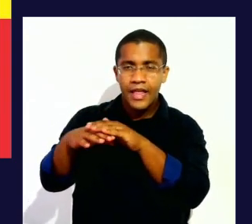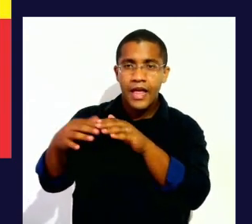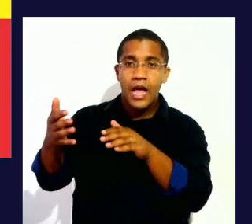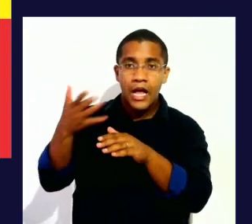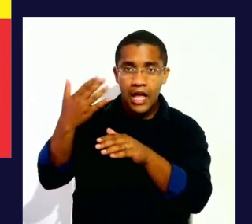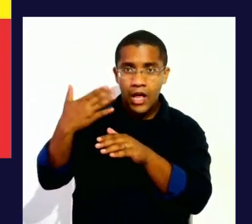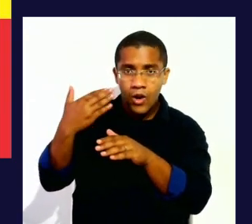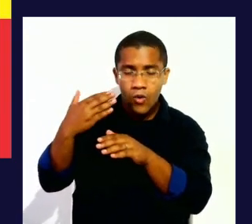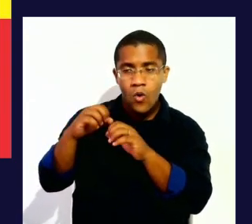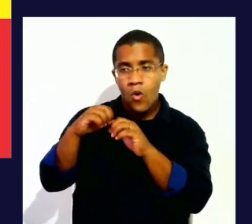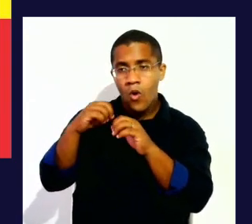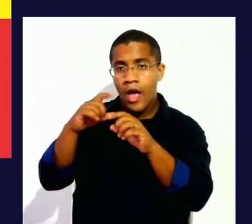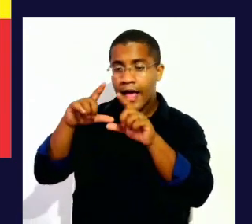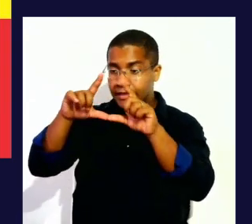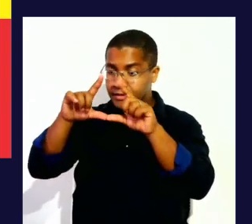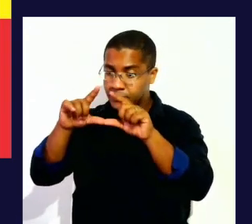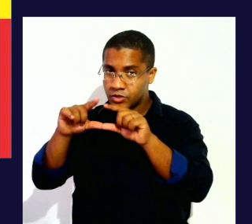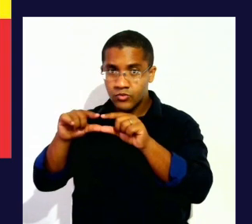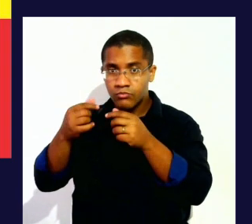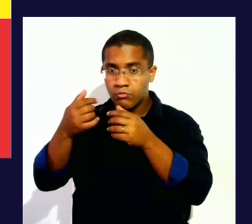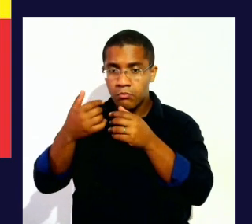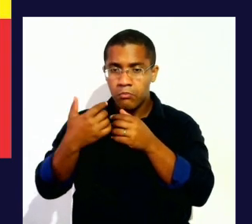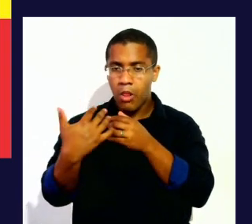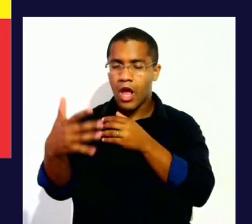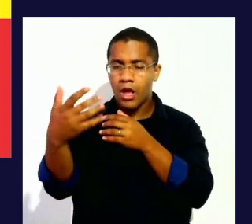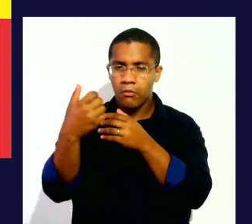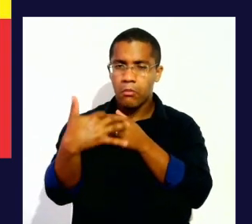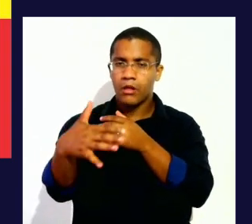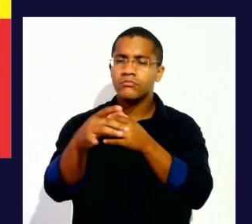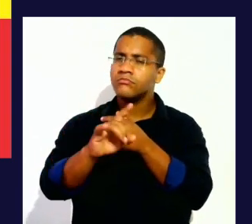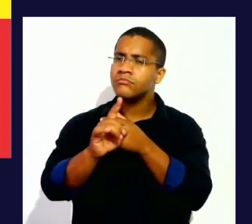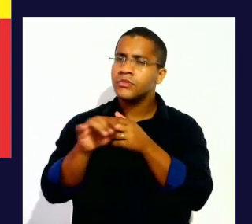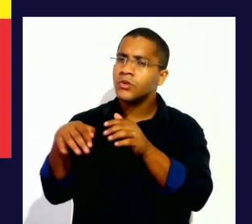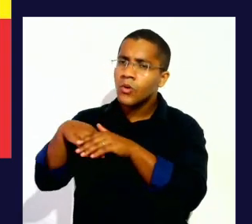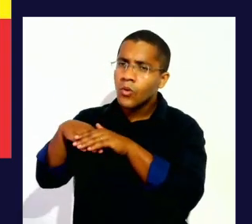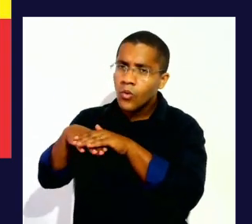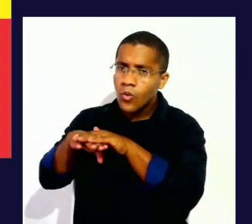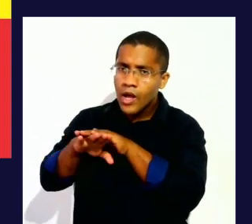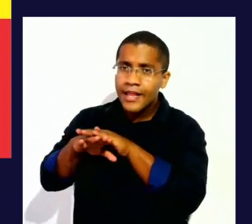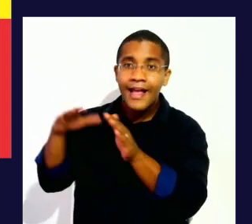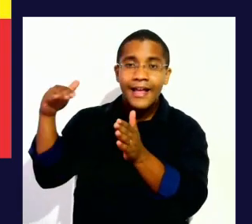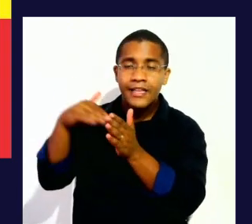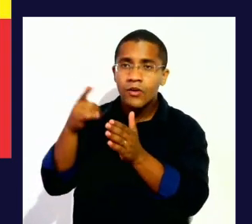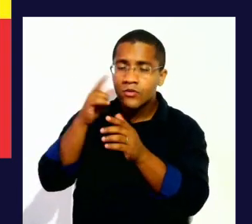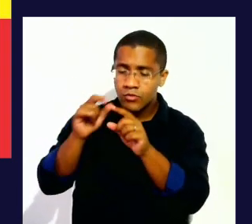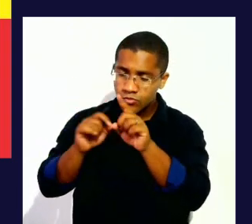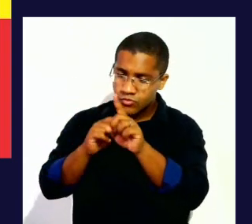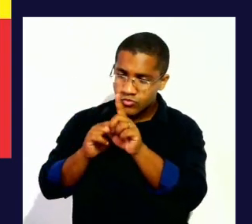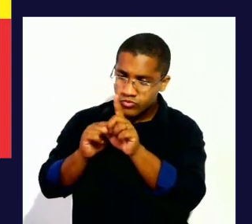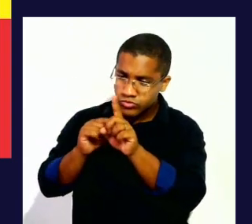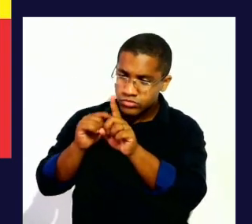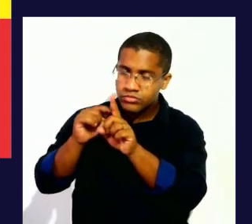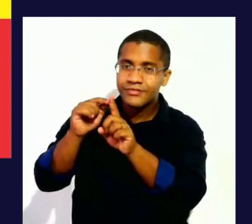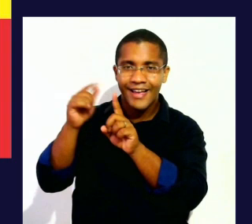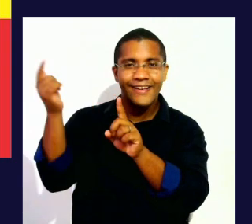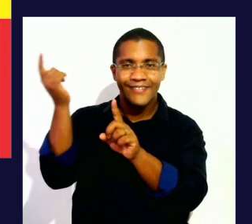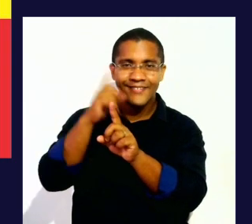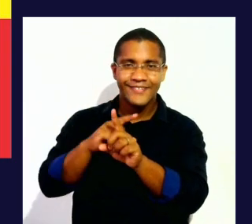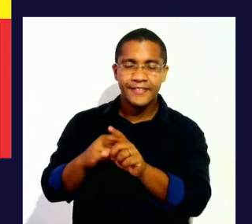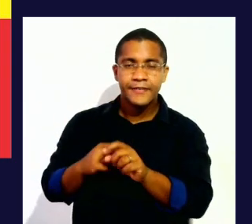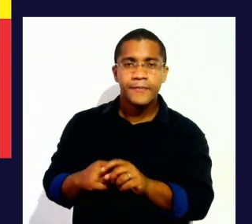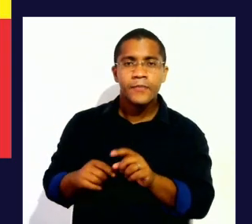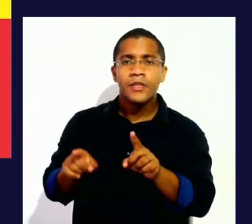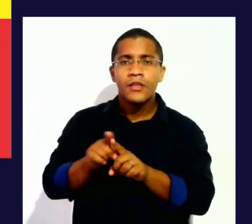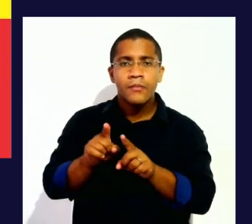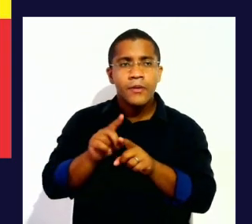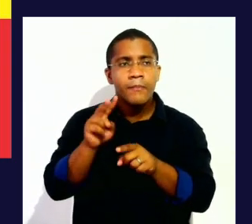do calor pelo calor até atingir, na realidade, a conservação dessa energia. Também para proteger